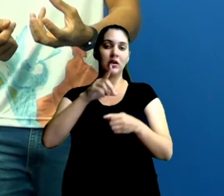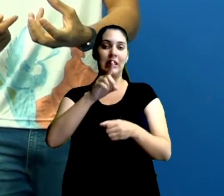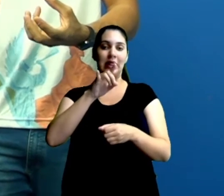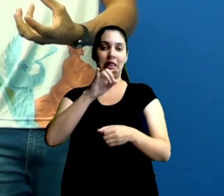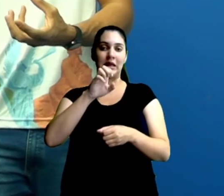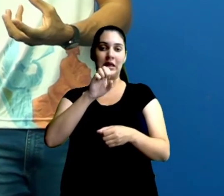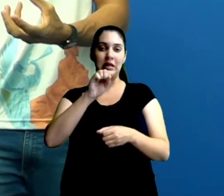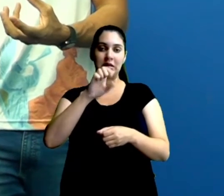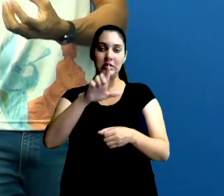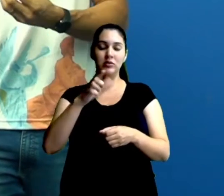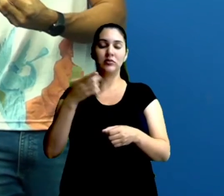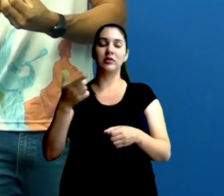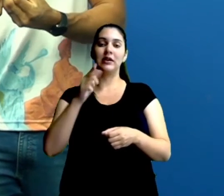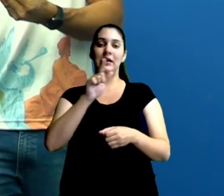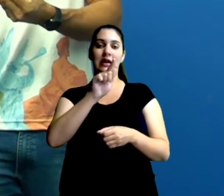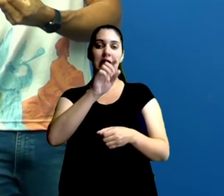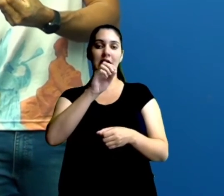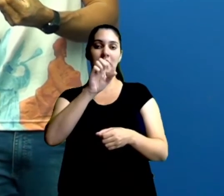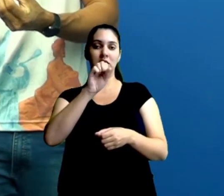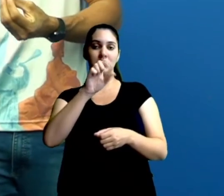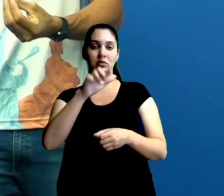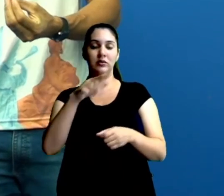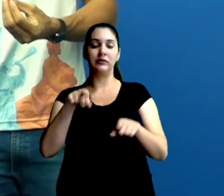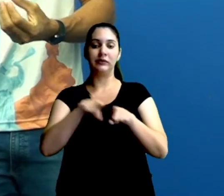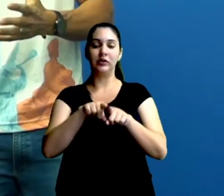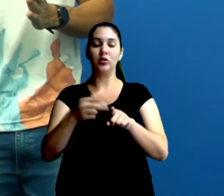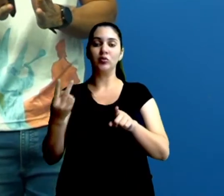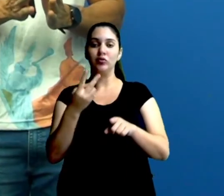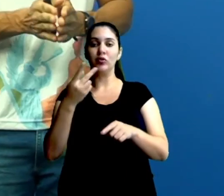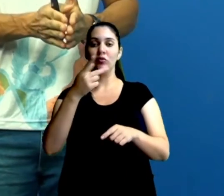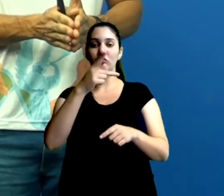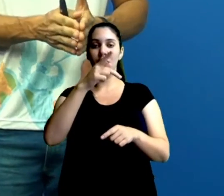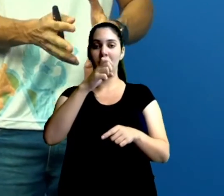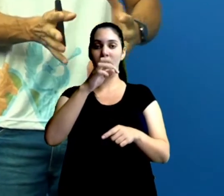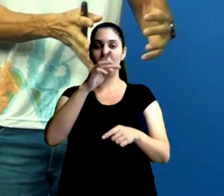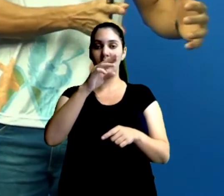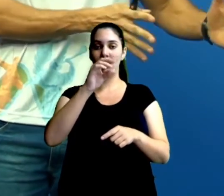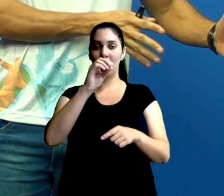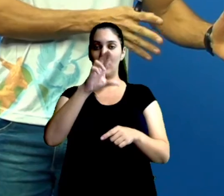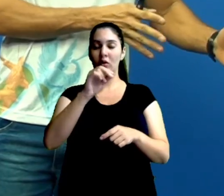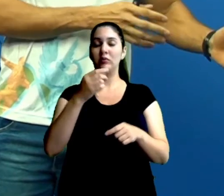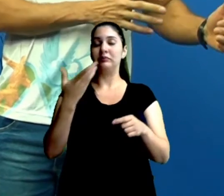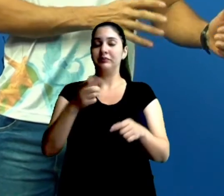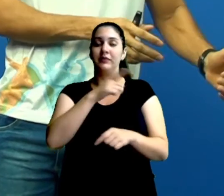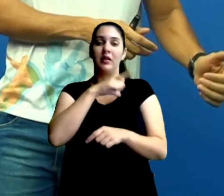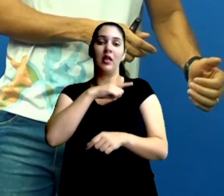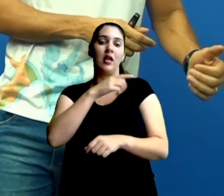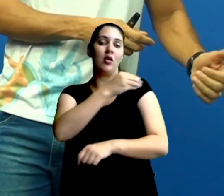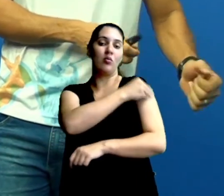A gasolina e o diesel são provenientes do petróleo e o álcool é proveniente da